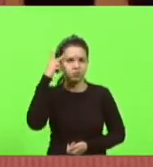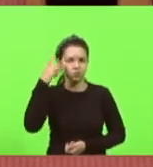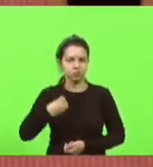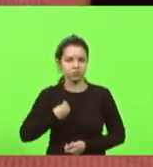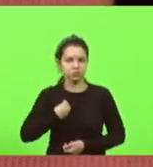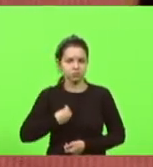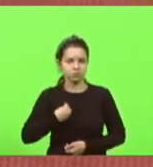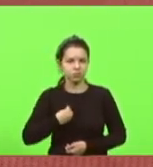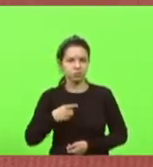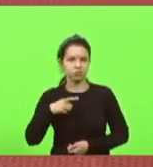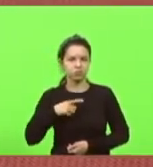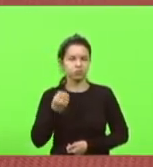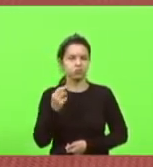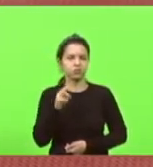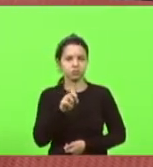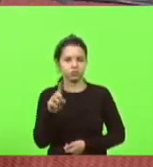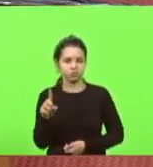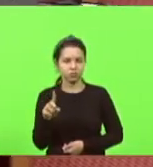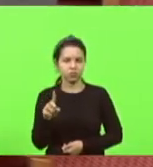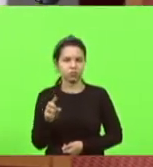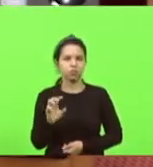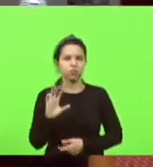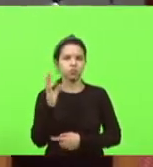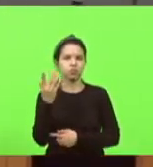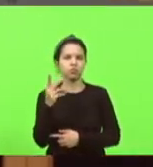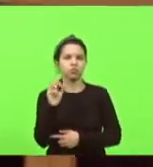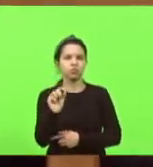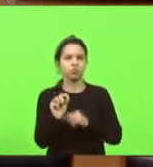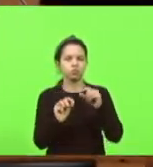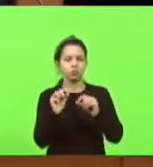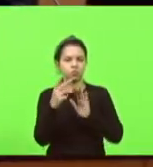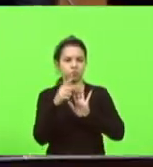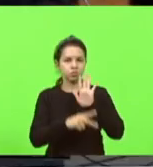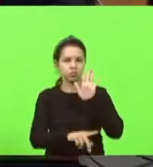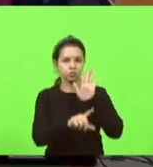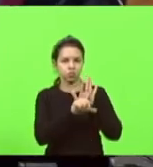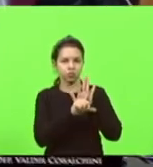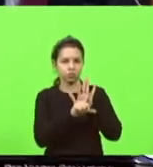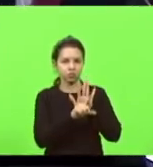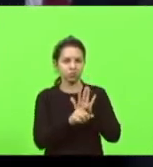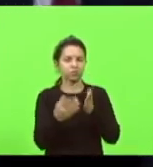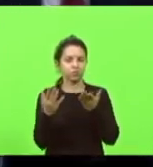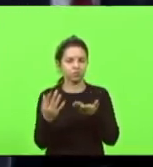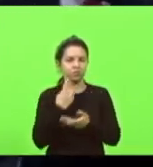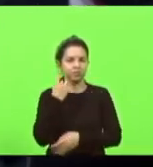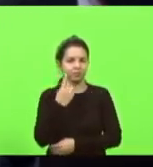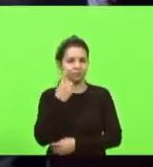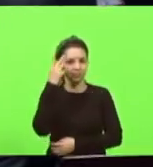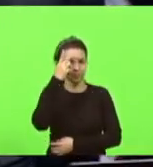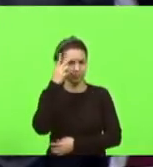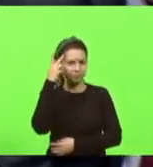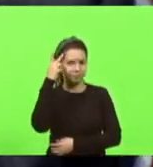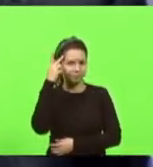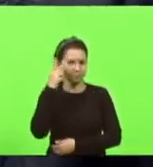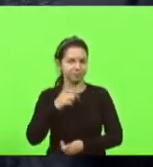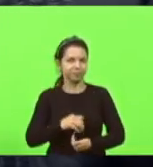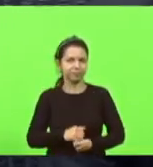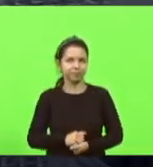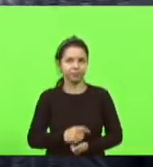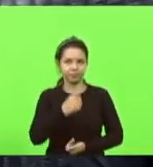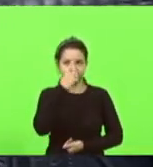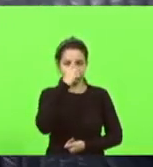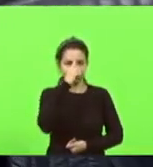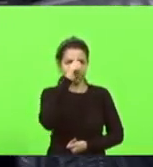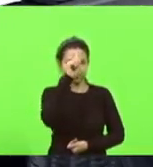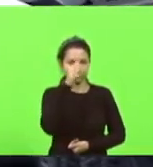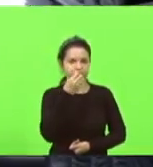mas o que acontece nesse projeto de lei? A deputada Paulinha tem uma excelente ideia,